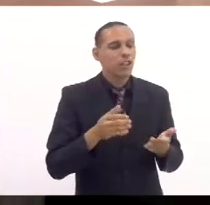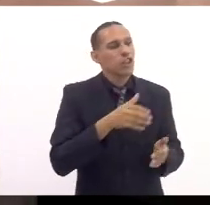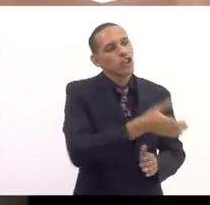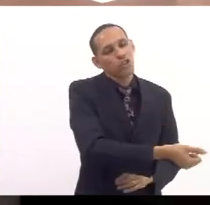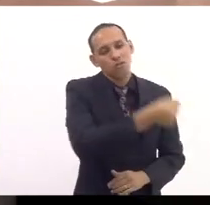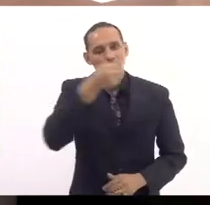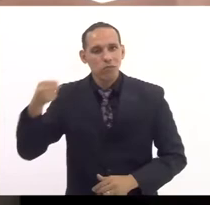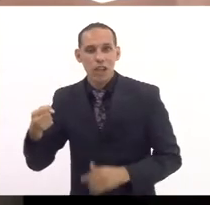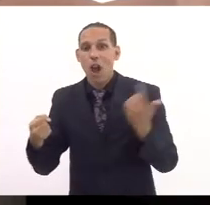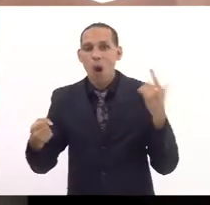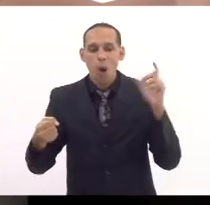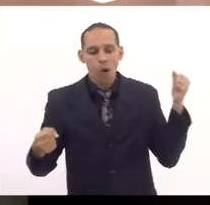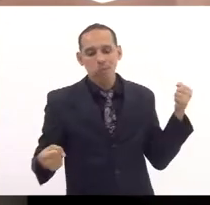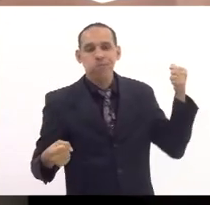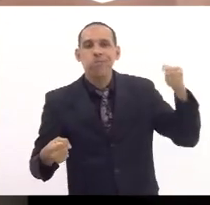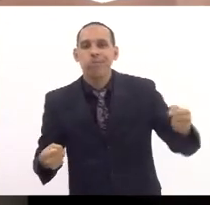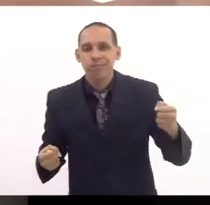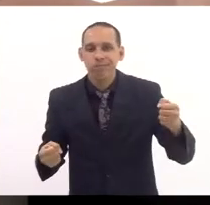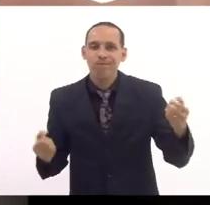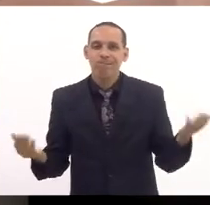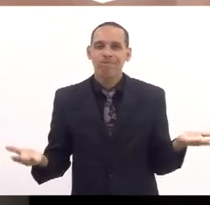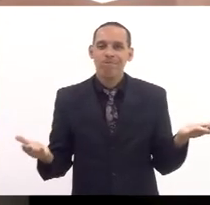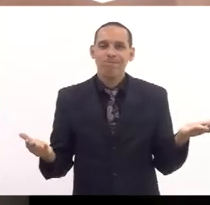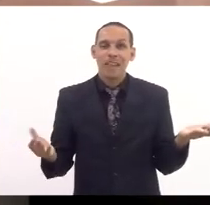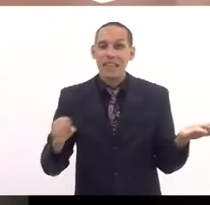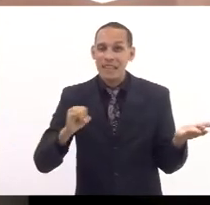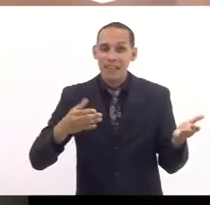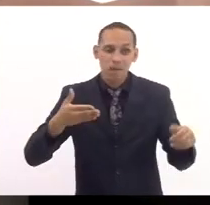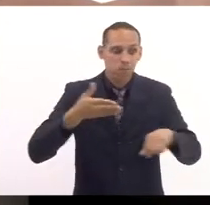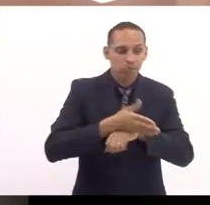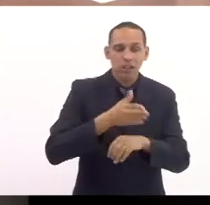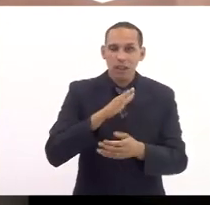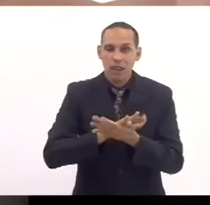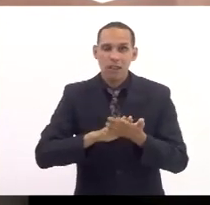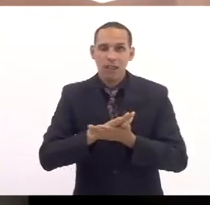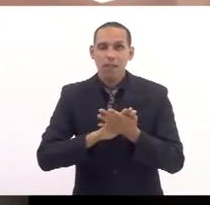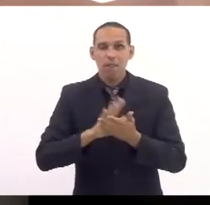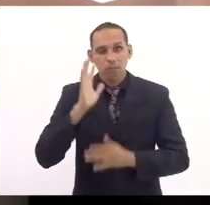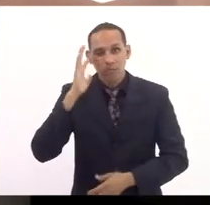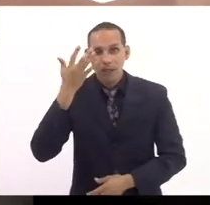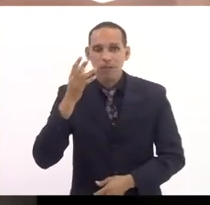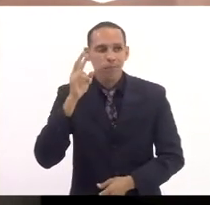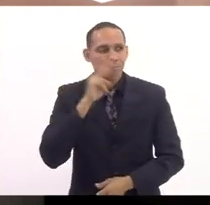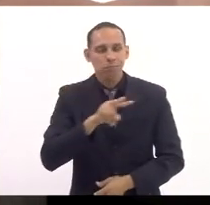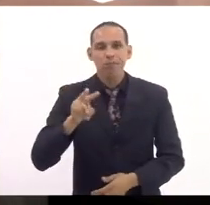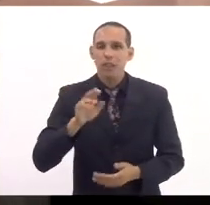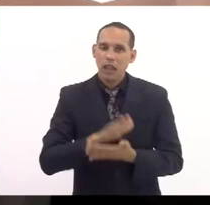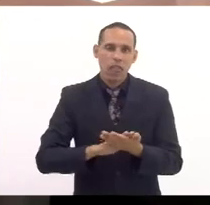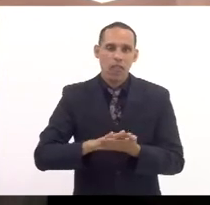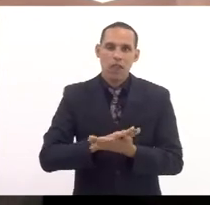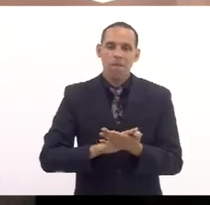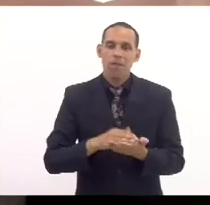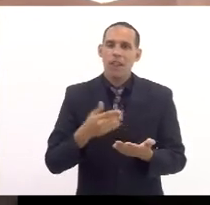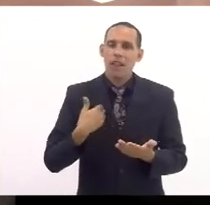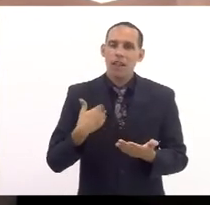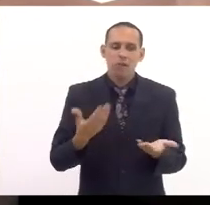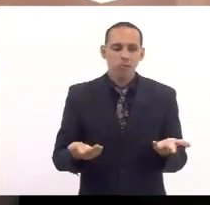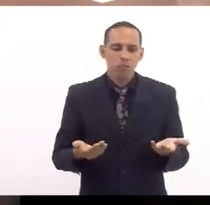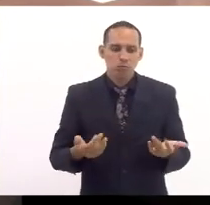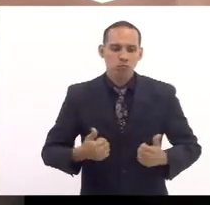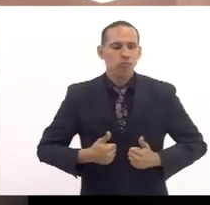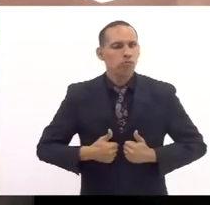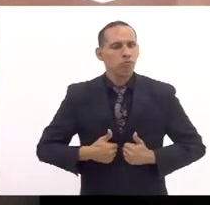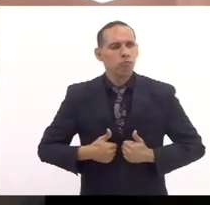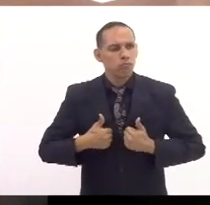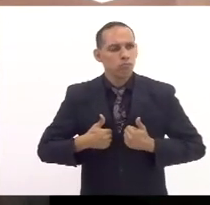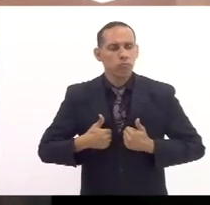eu não vejo solução. Então, eu estou muito, né, otimista, né?